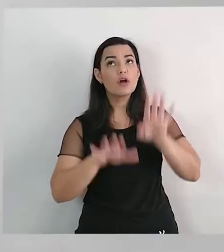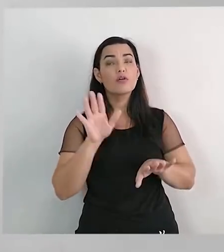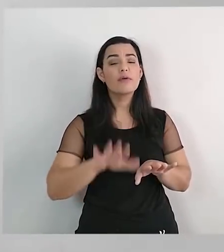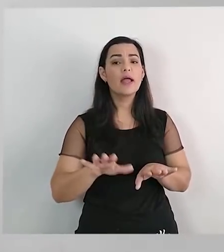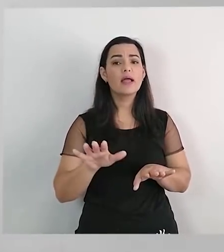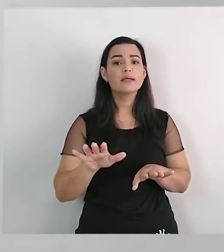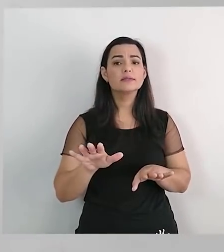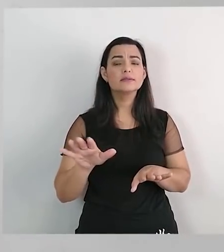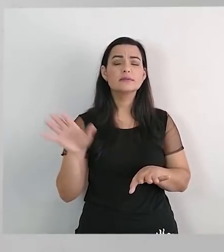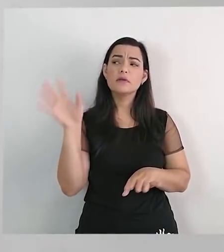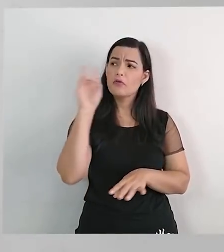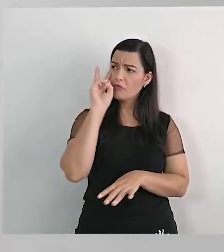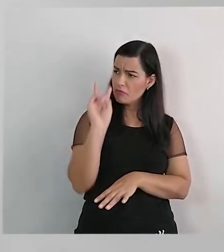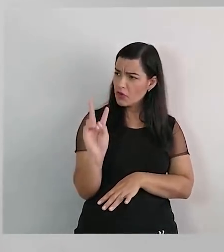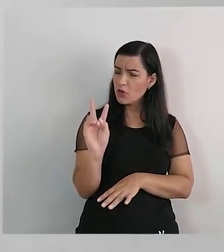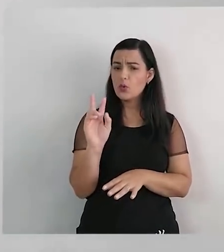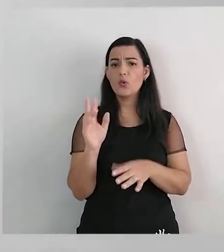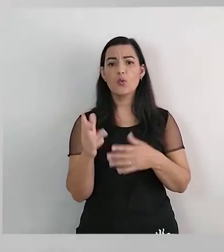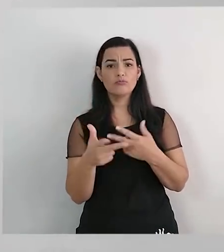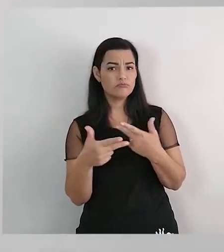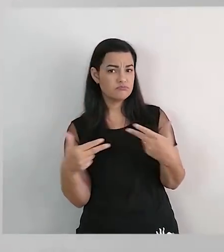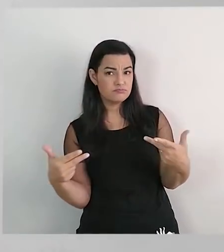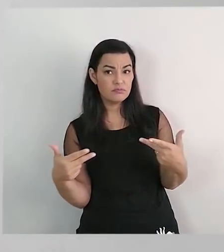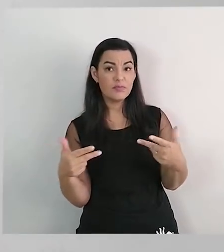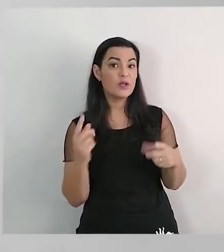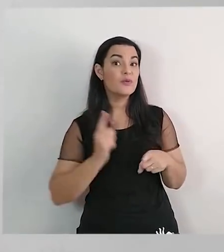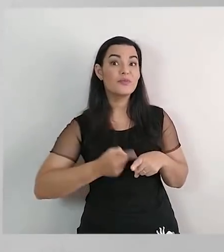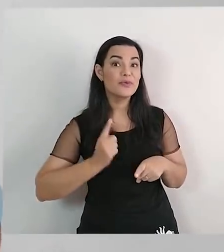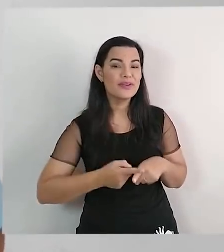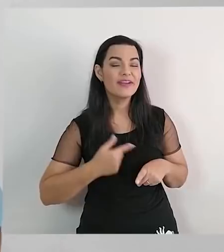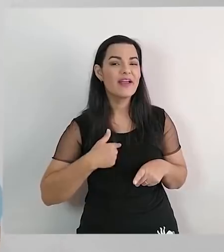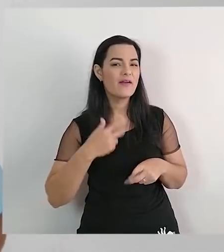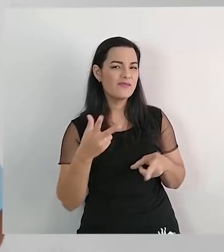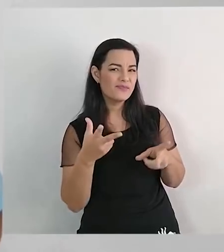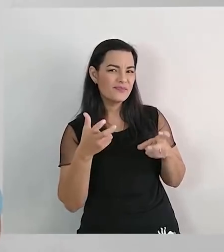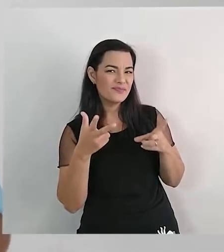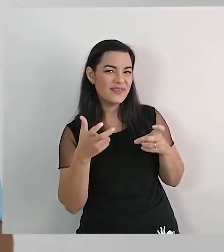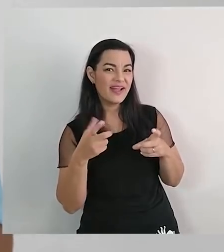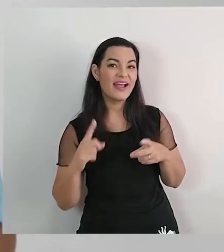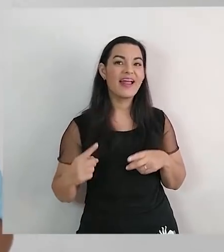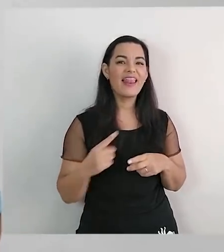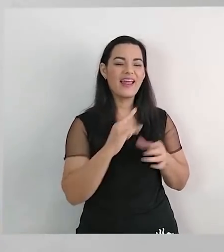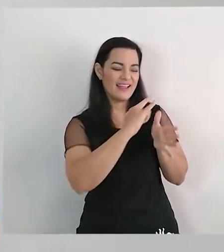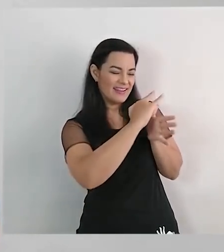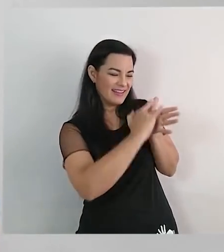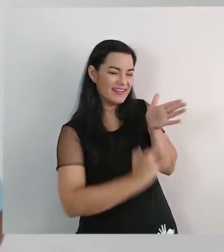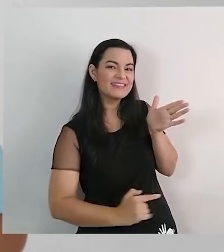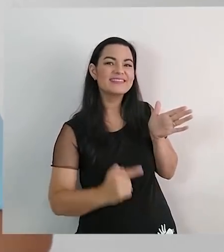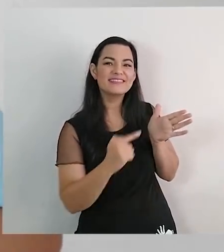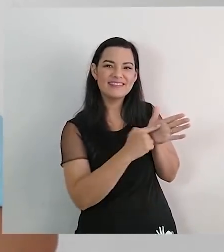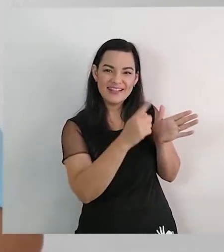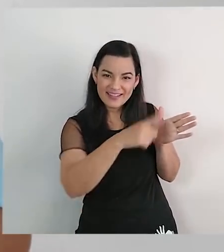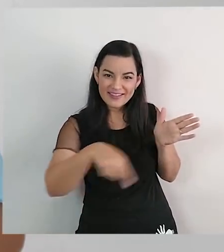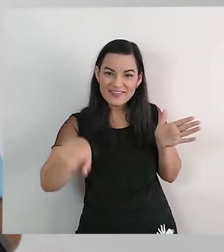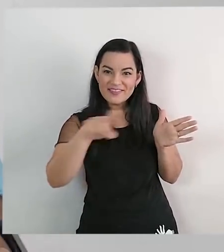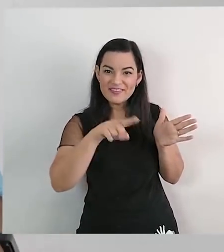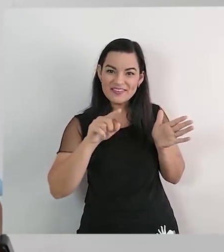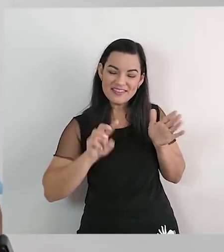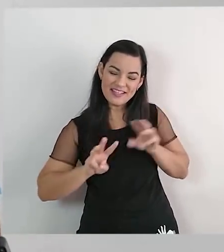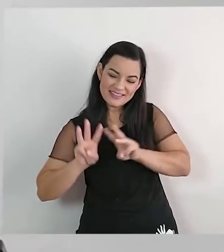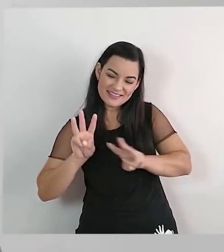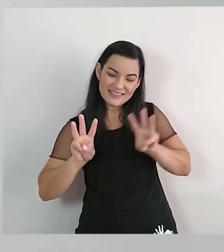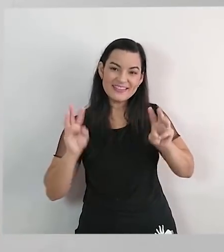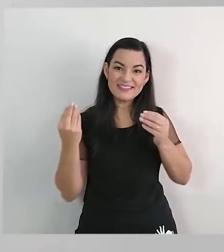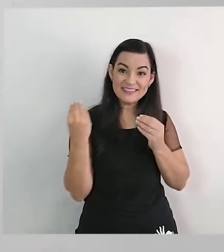falar, sabe por quê? Porque eu fui dar uma espiadinha lá no formulário e vocês